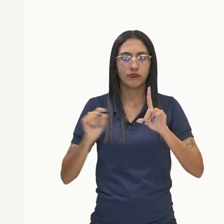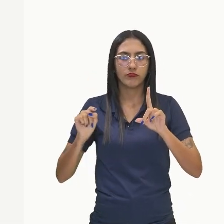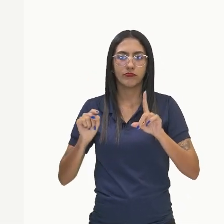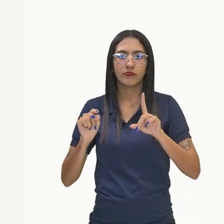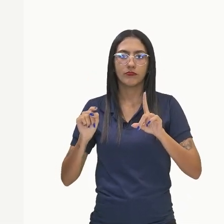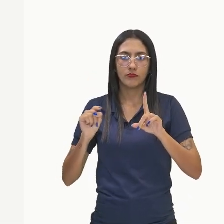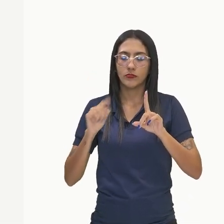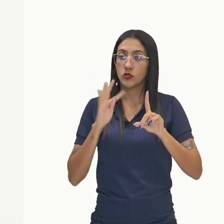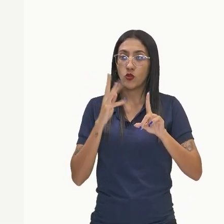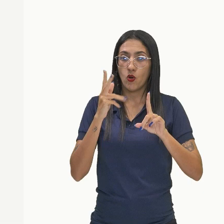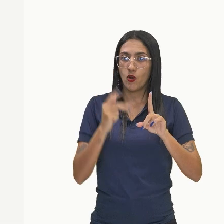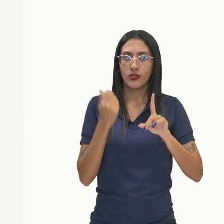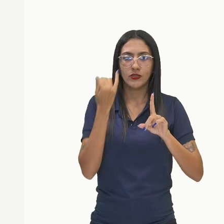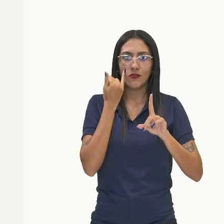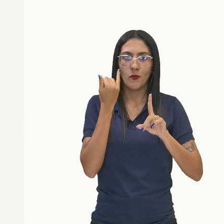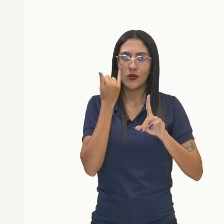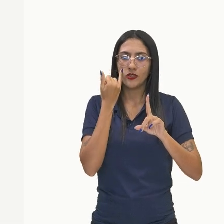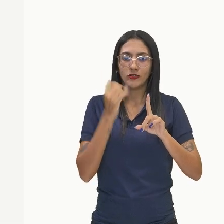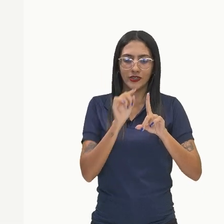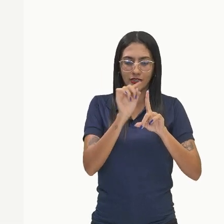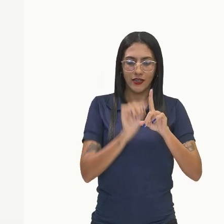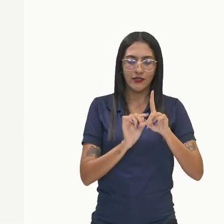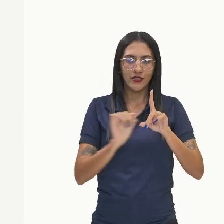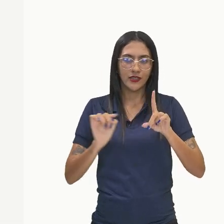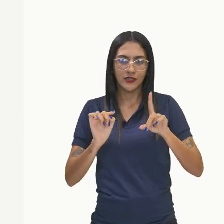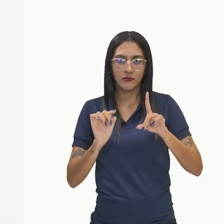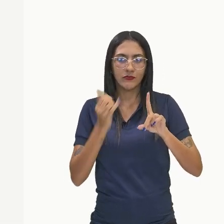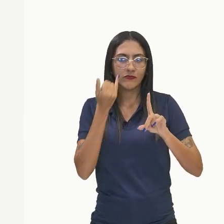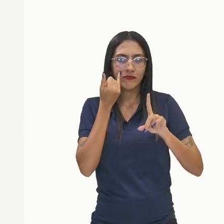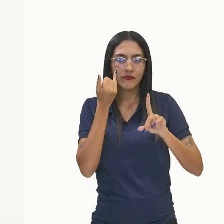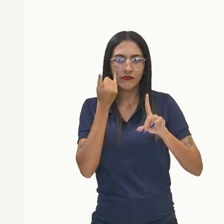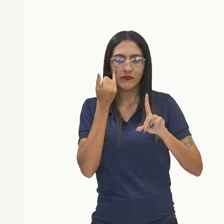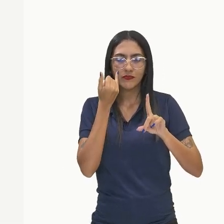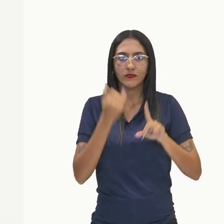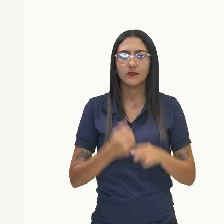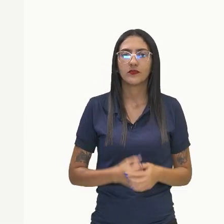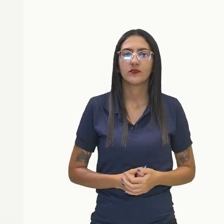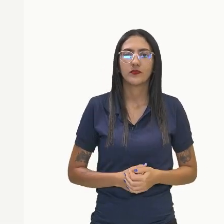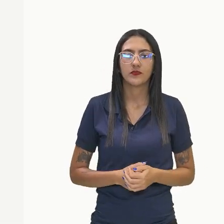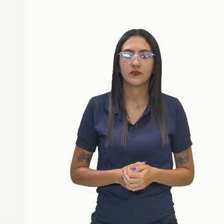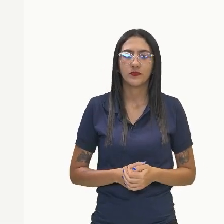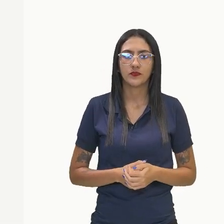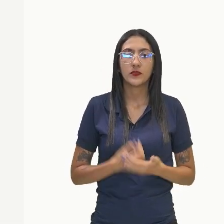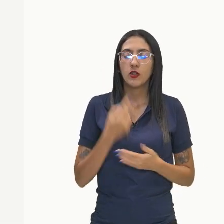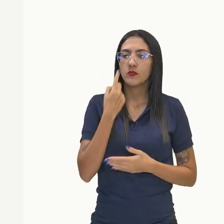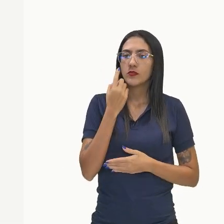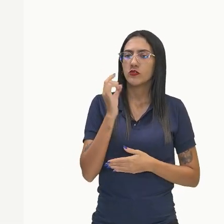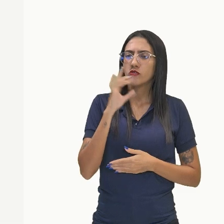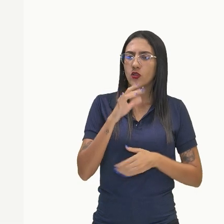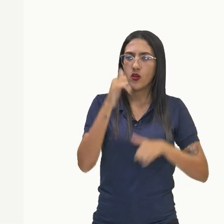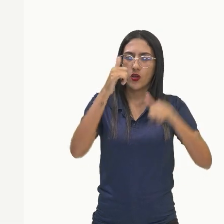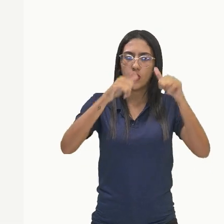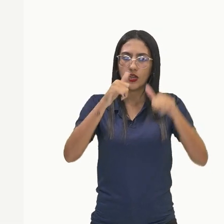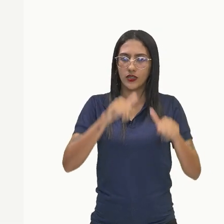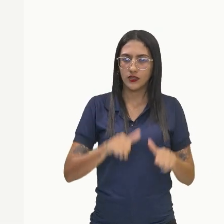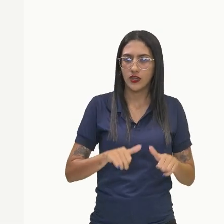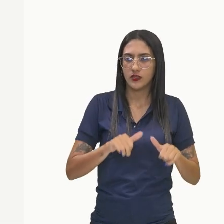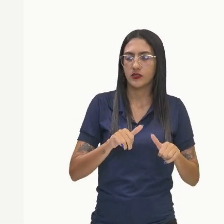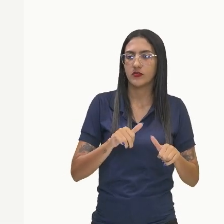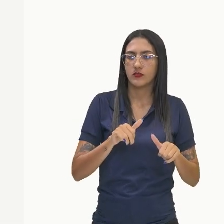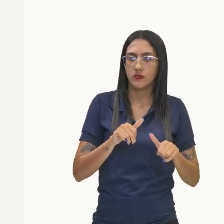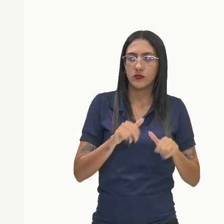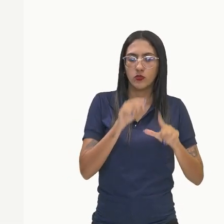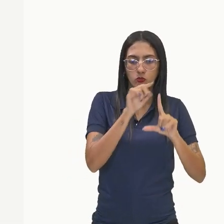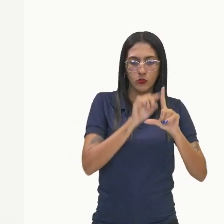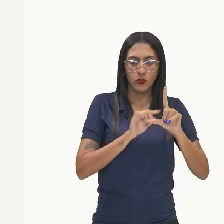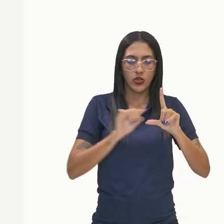contra a eletromotriz. Elas vêm no gráfico. Então, a gente retira da questão aqui, fazendo a leitura do gráfico, certo? A gente